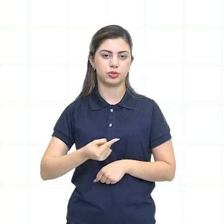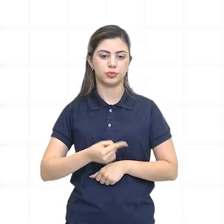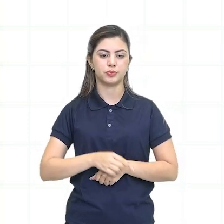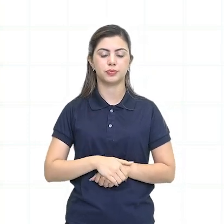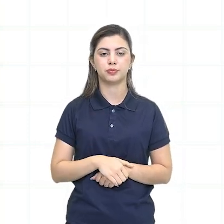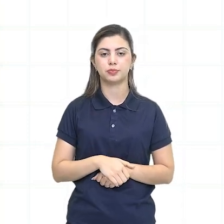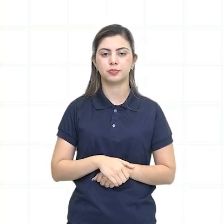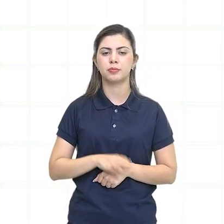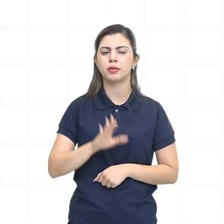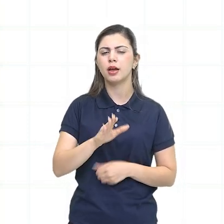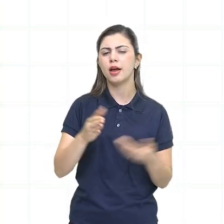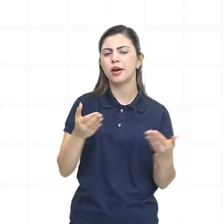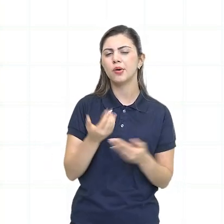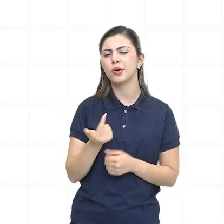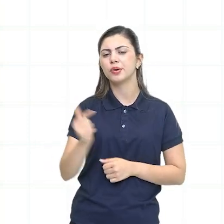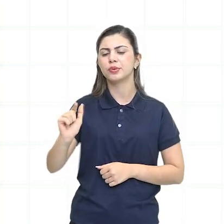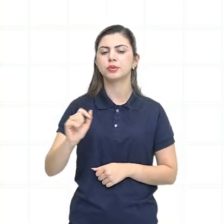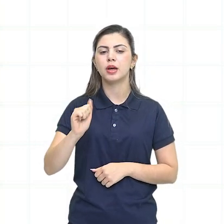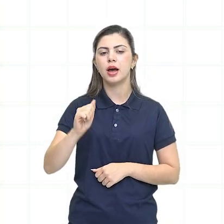Mas o aposto.